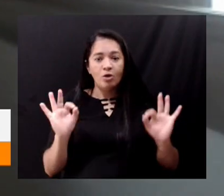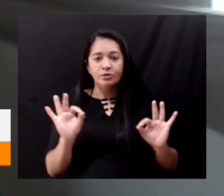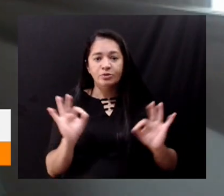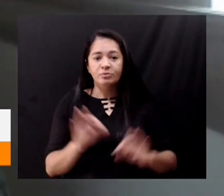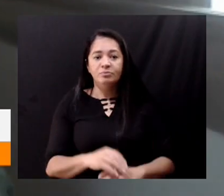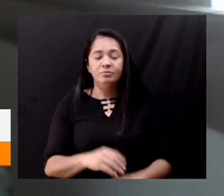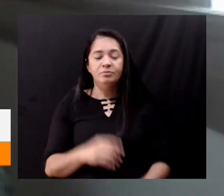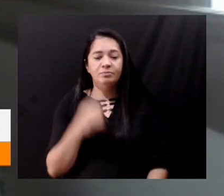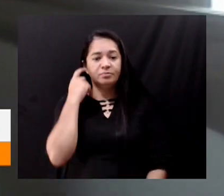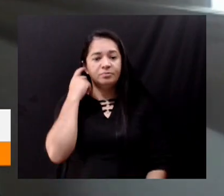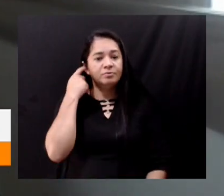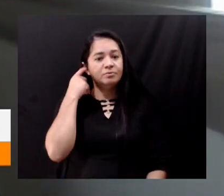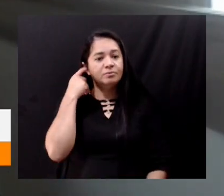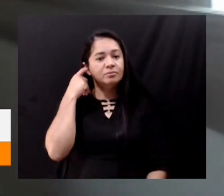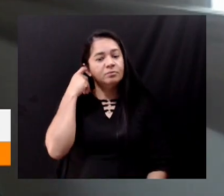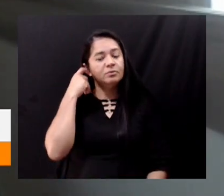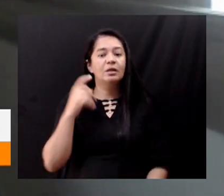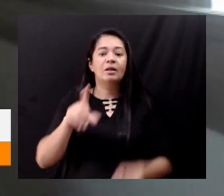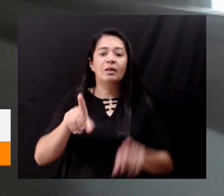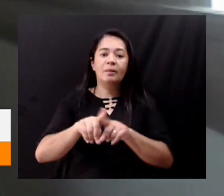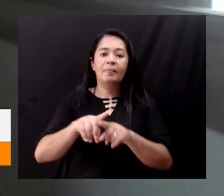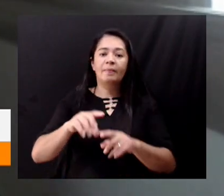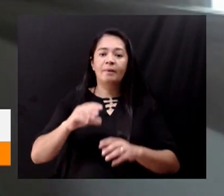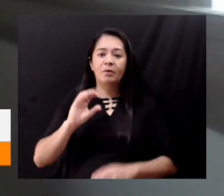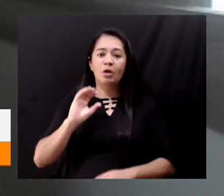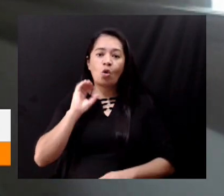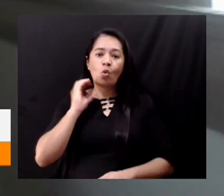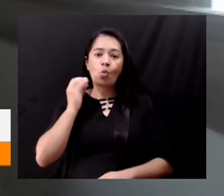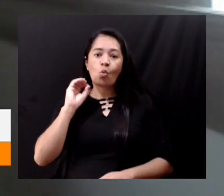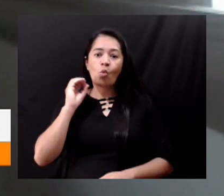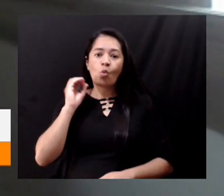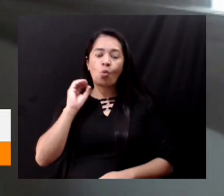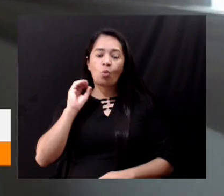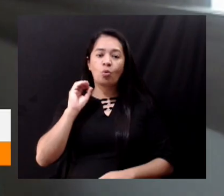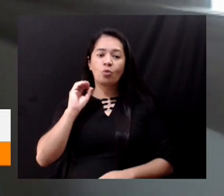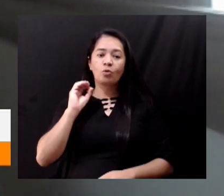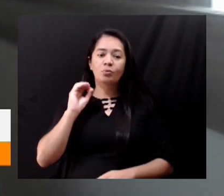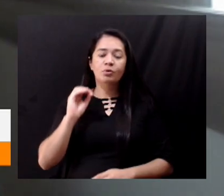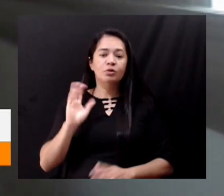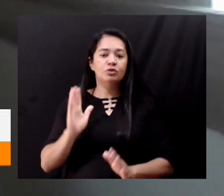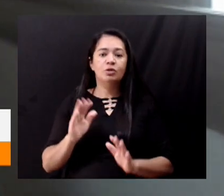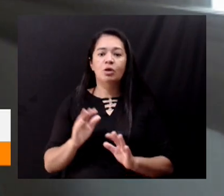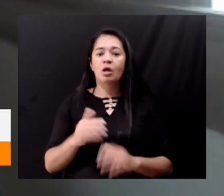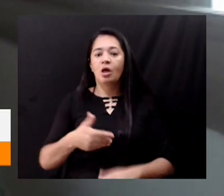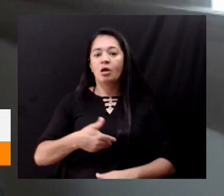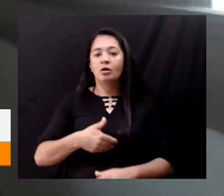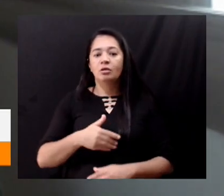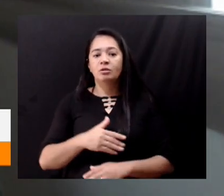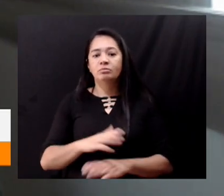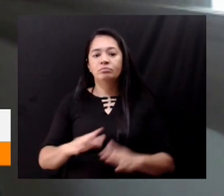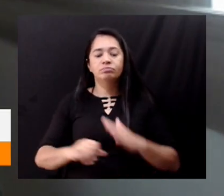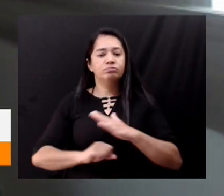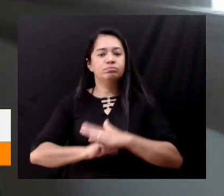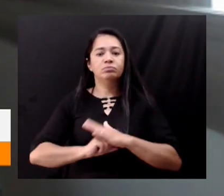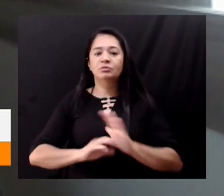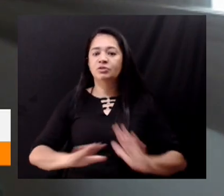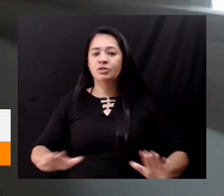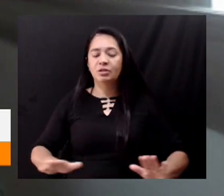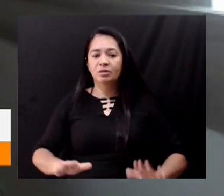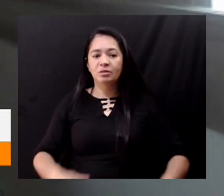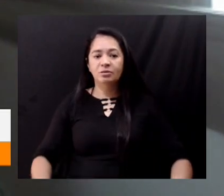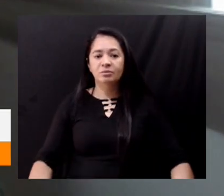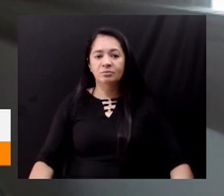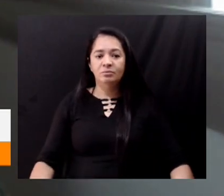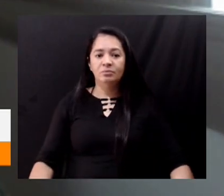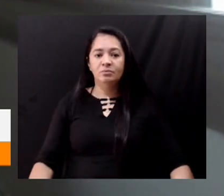hormônio de estar satisfeito, né? Não, sinceramente, agora eu esqueci o nome do hormônio, mas acaba